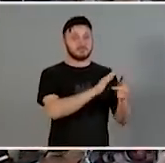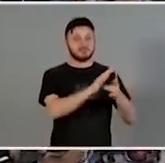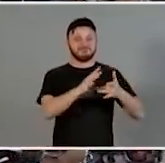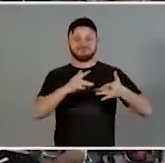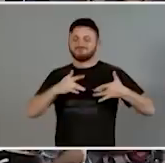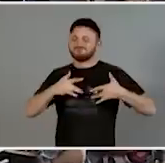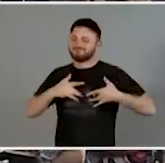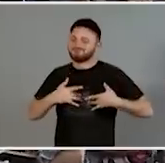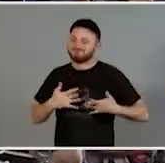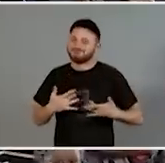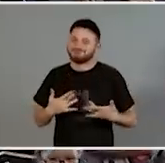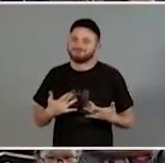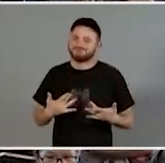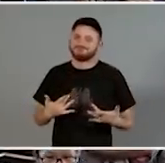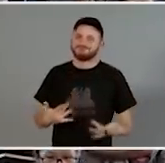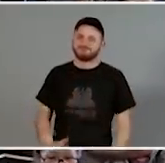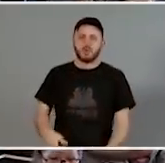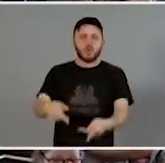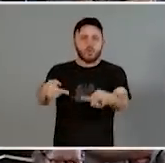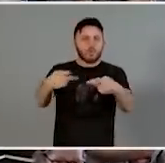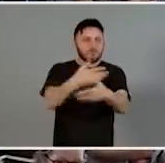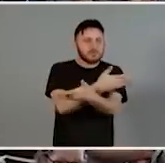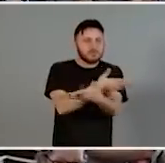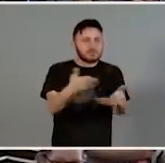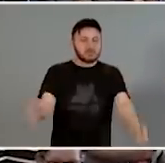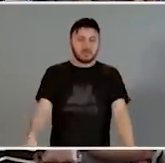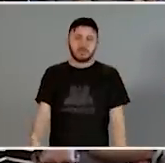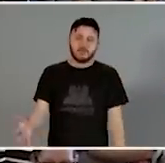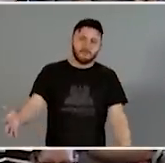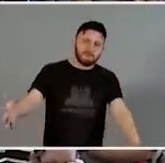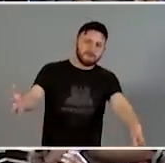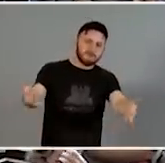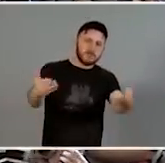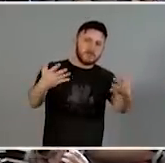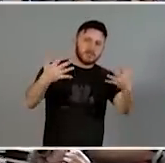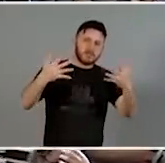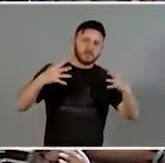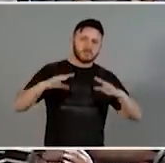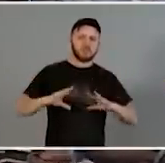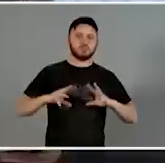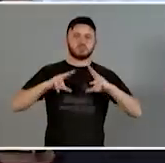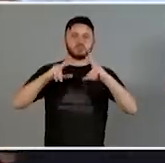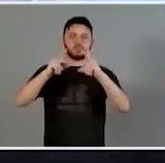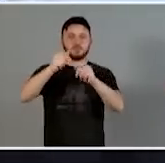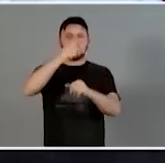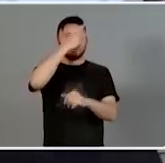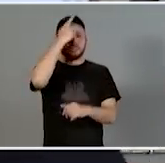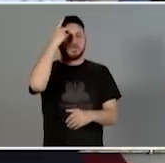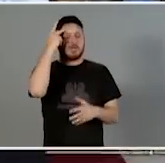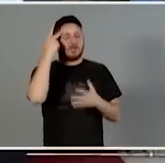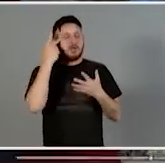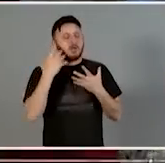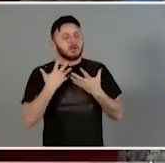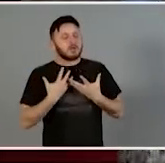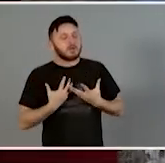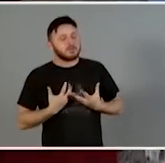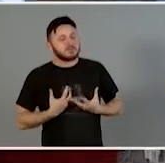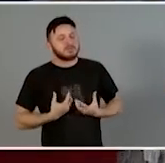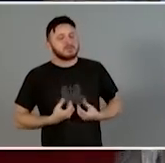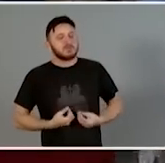convite então lançou: vinde a mim, vossos cansados, eu vos